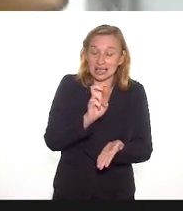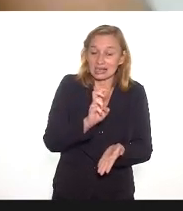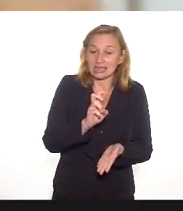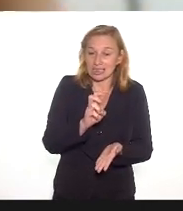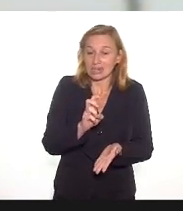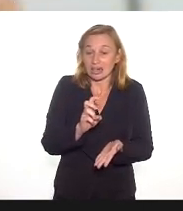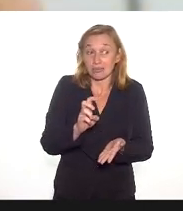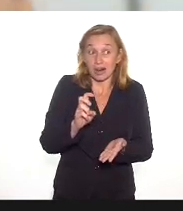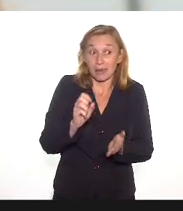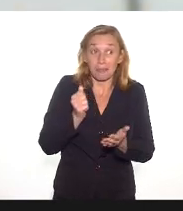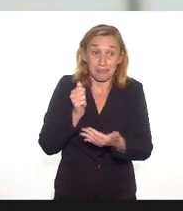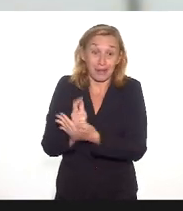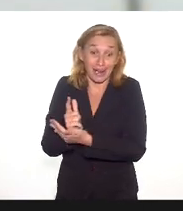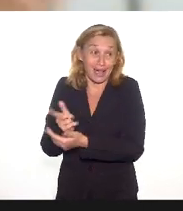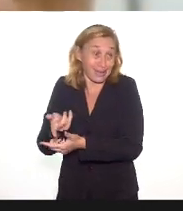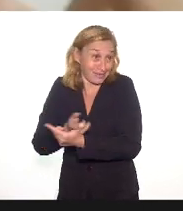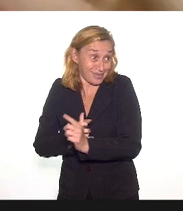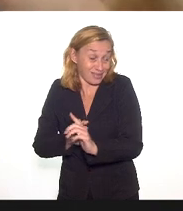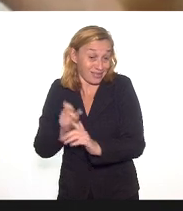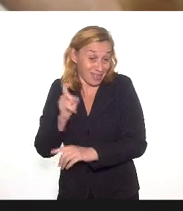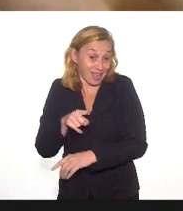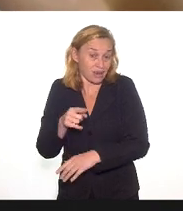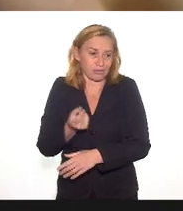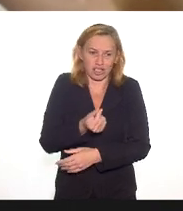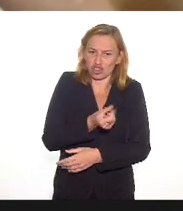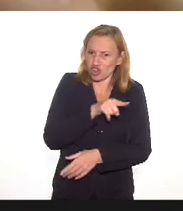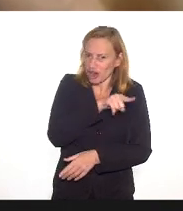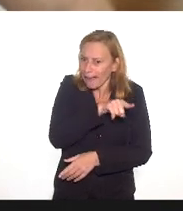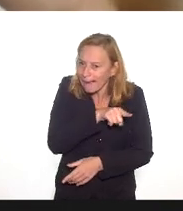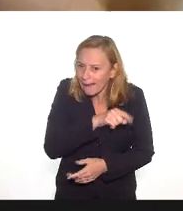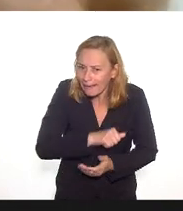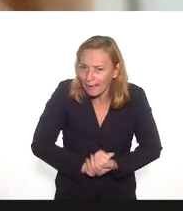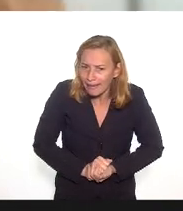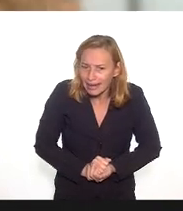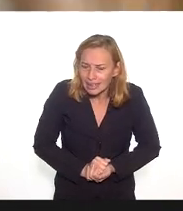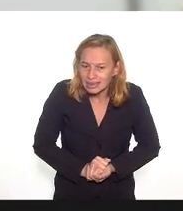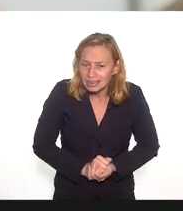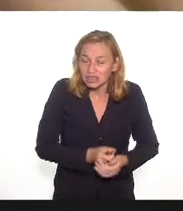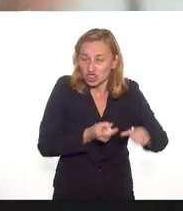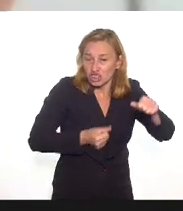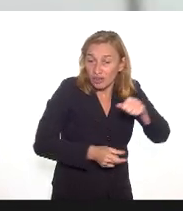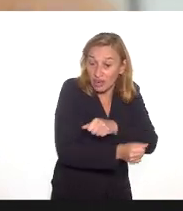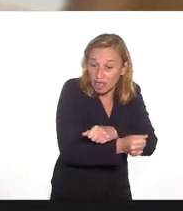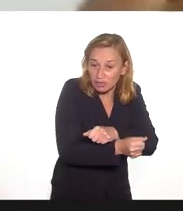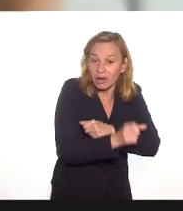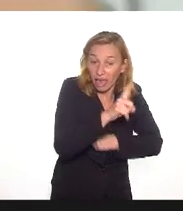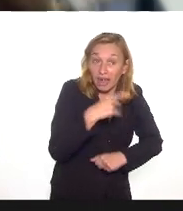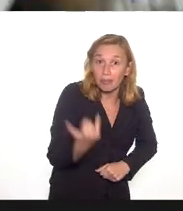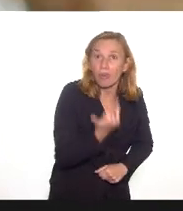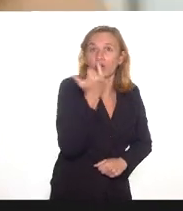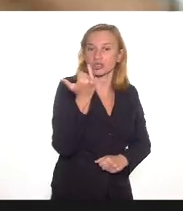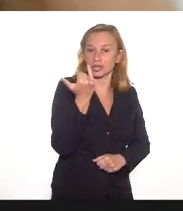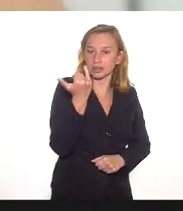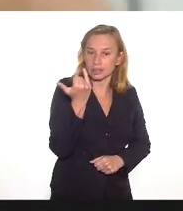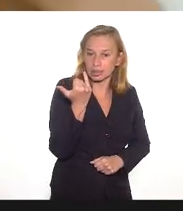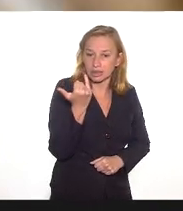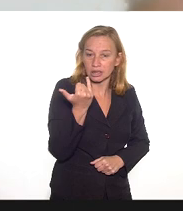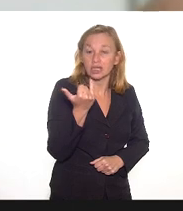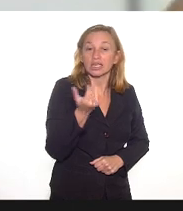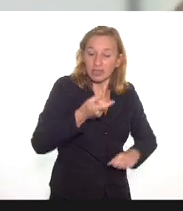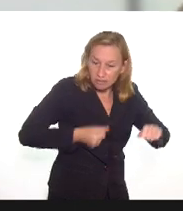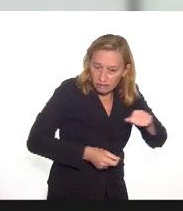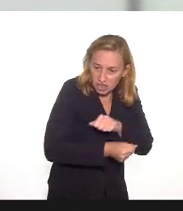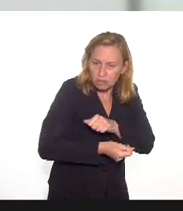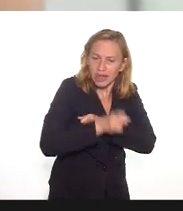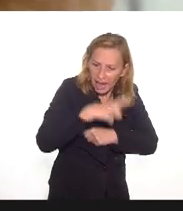meio, globalmente. Esse dinheiro em investimento é importante, porque investimento é sempre